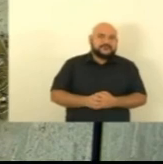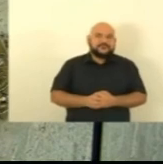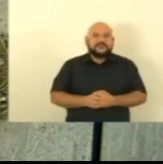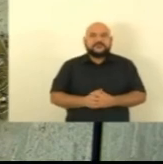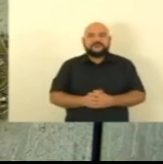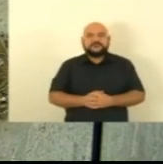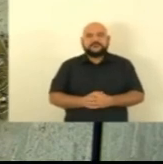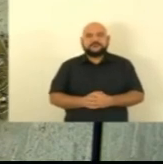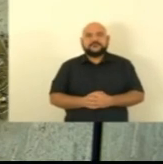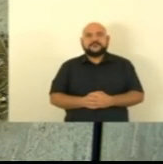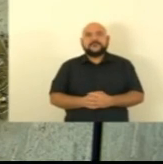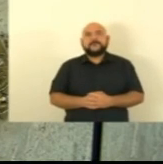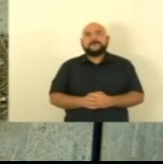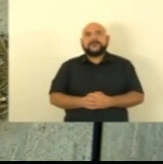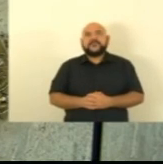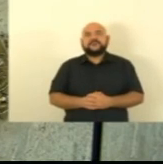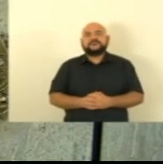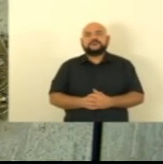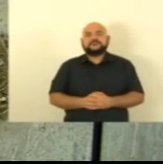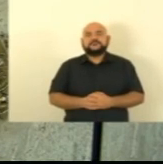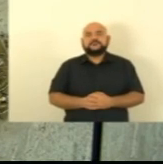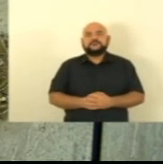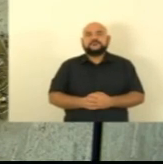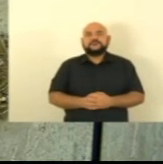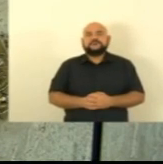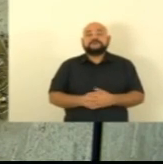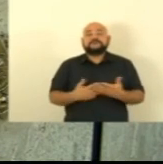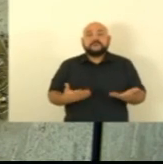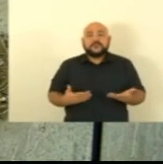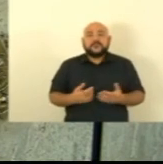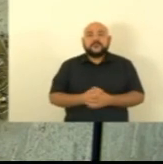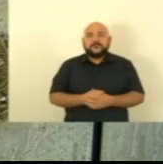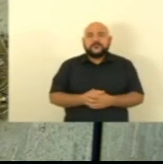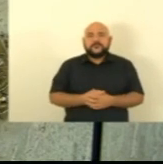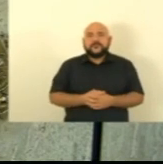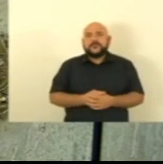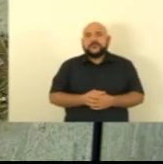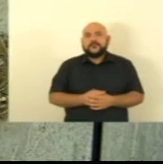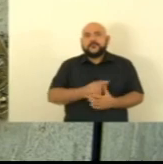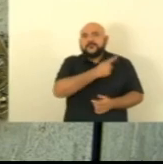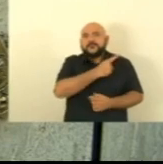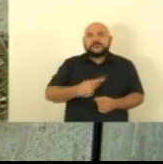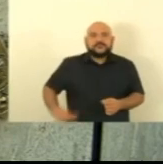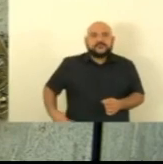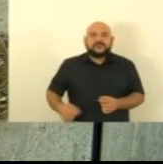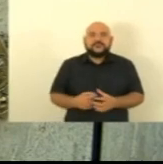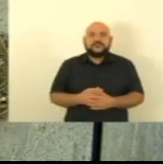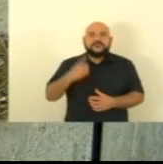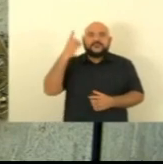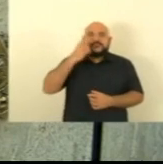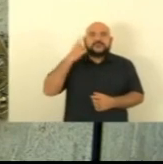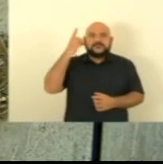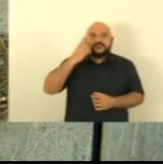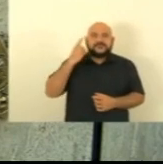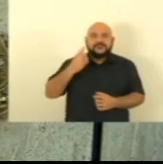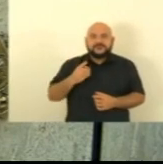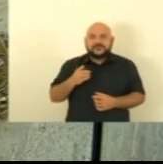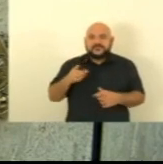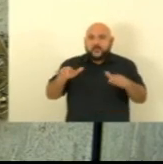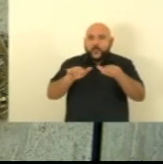Senhor presidente, senhores deputados, aliás, deputado mesmo aqui não tem, só tem o quê? Só tinha um só